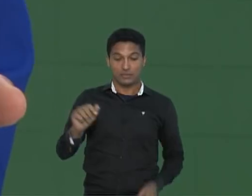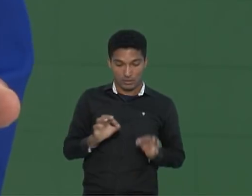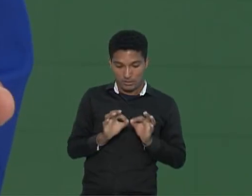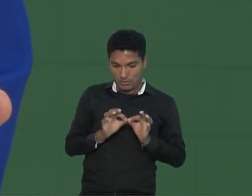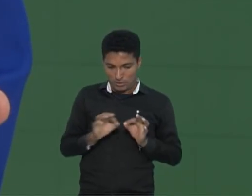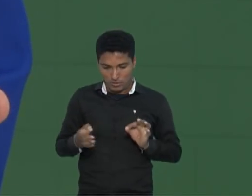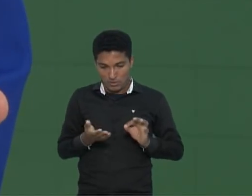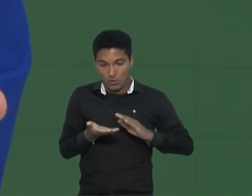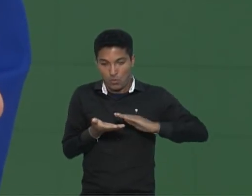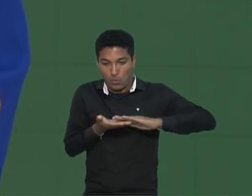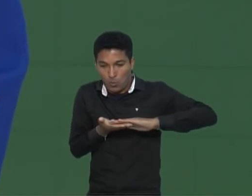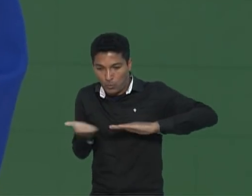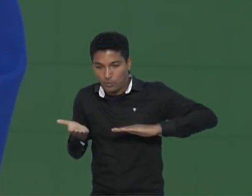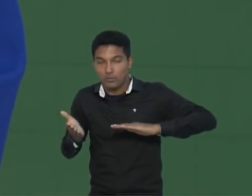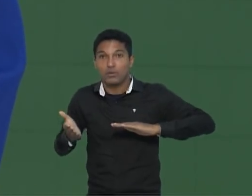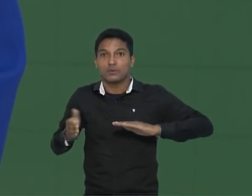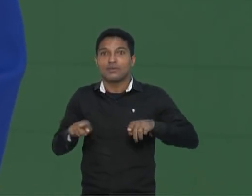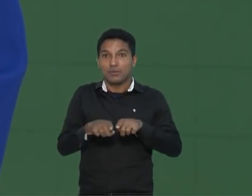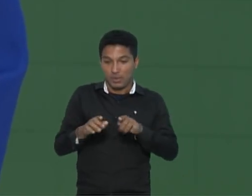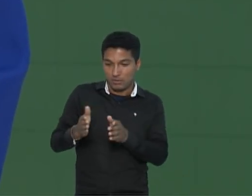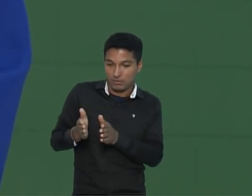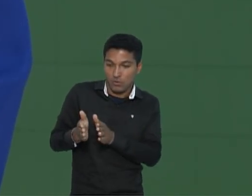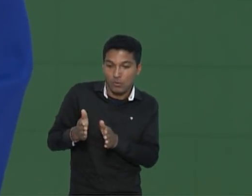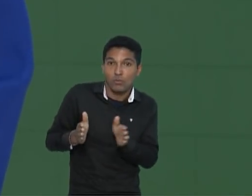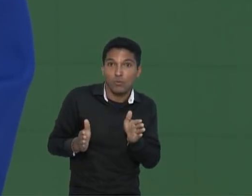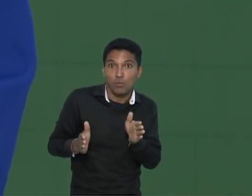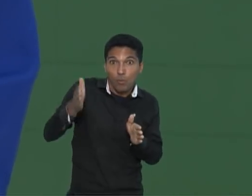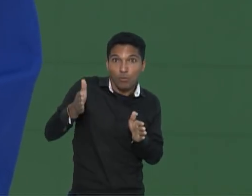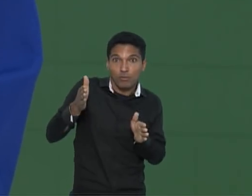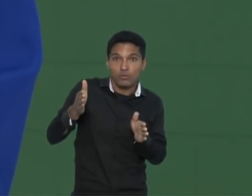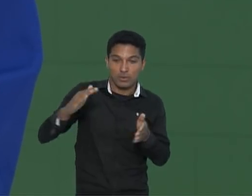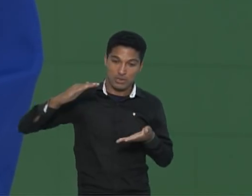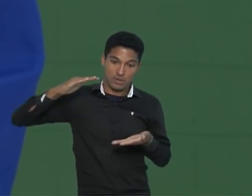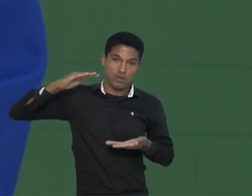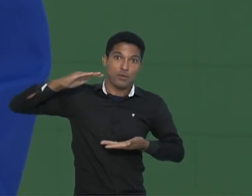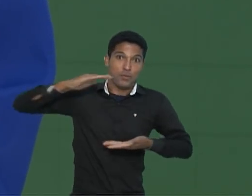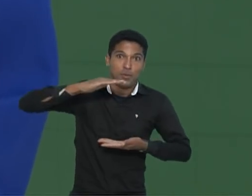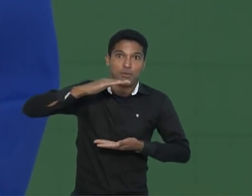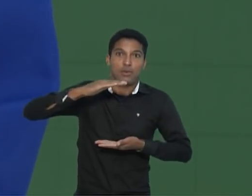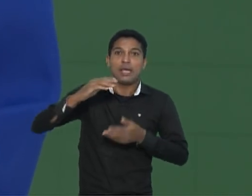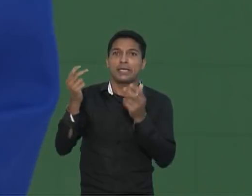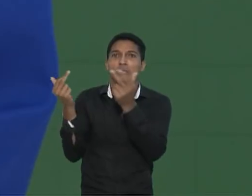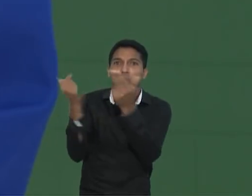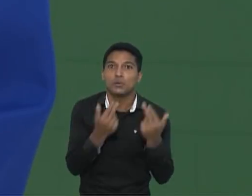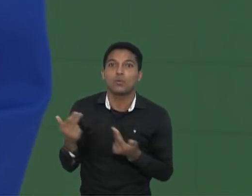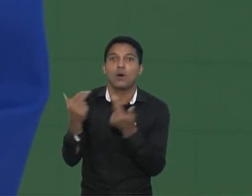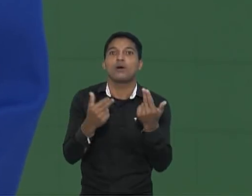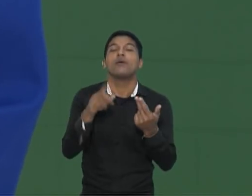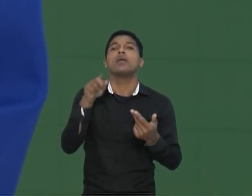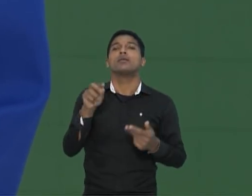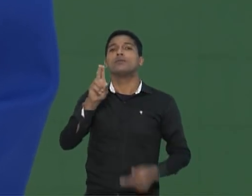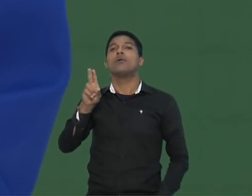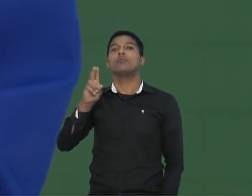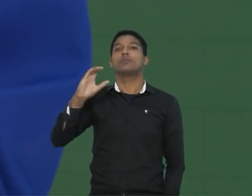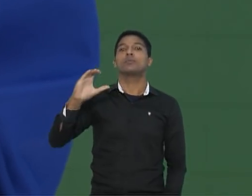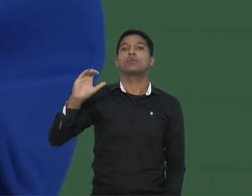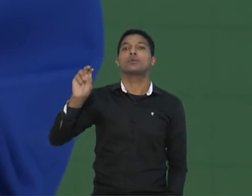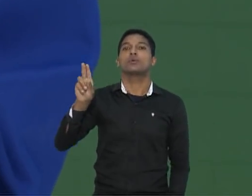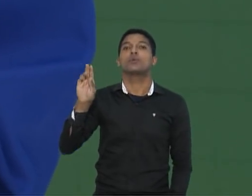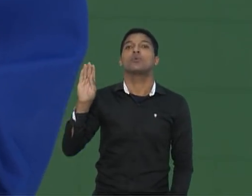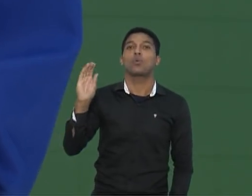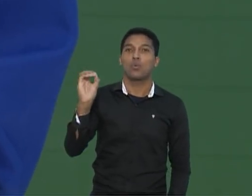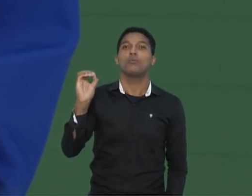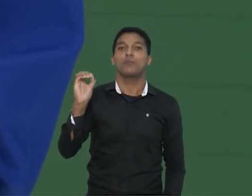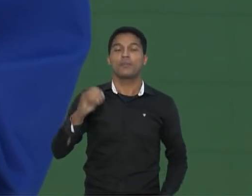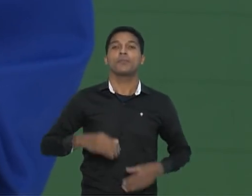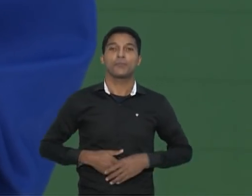da altura, quando forem iguais, nós chamamos desse sólido, o nome é um cubo, tá? Na aula,